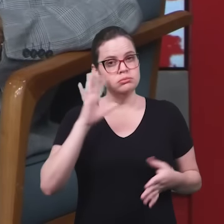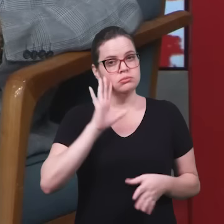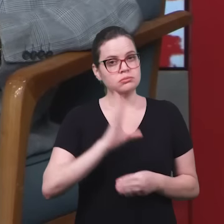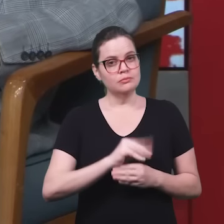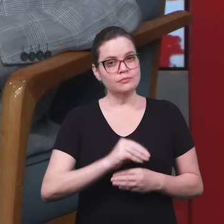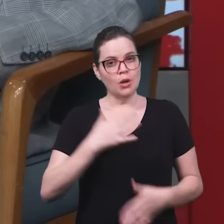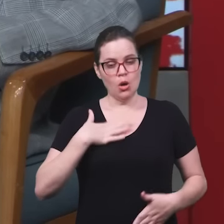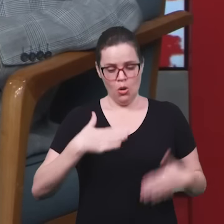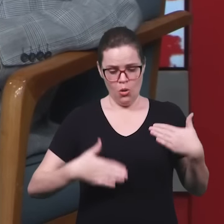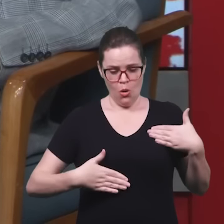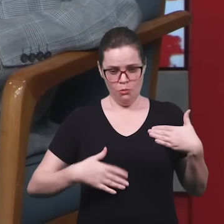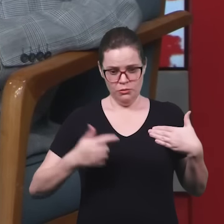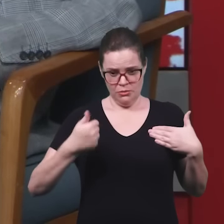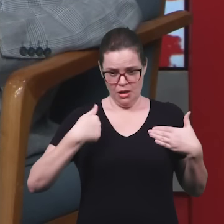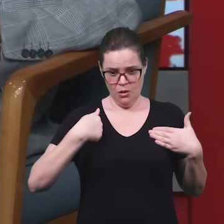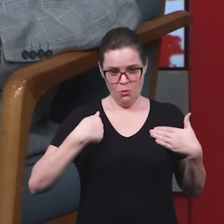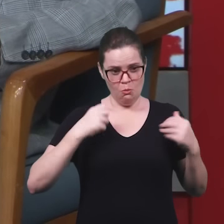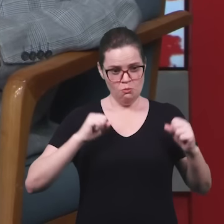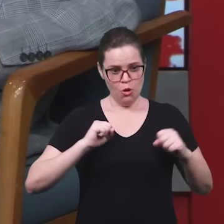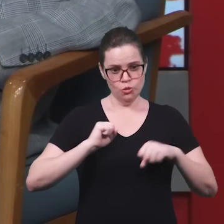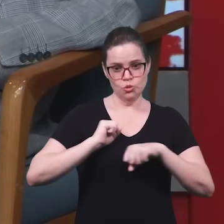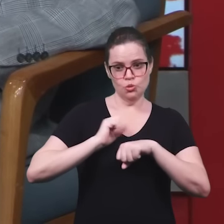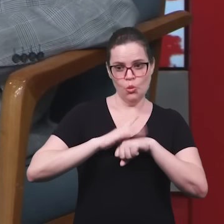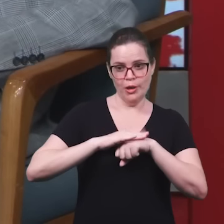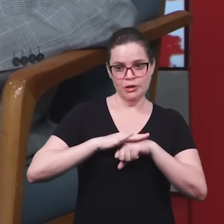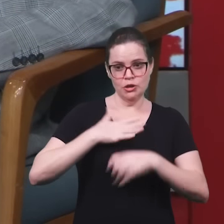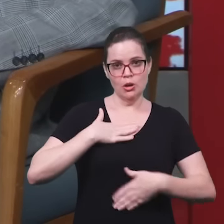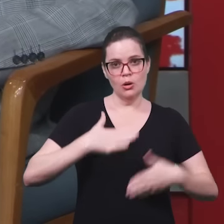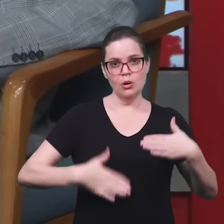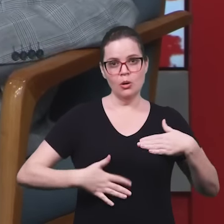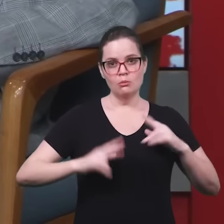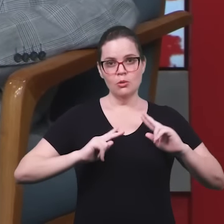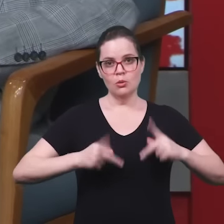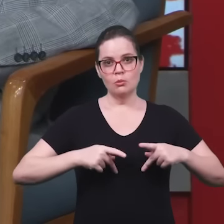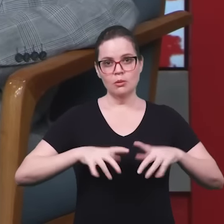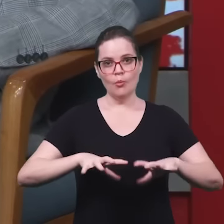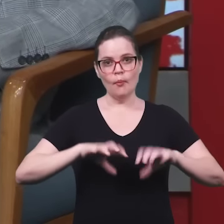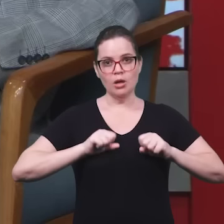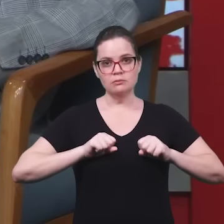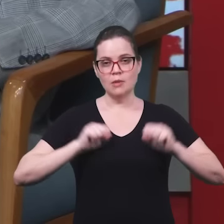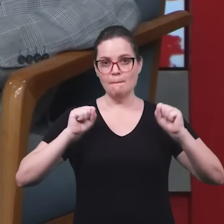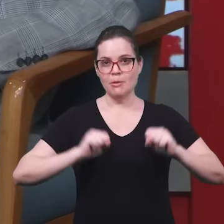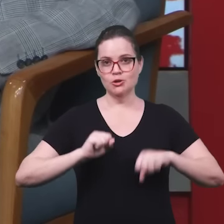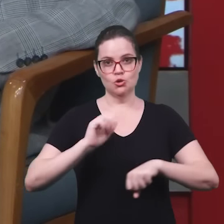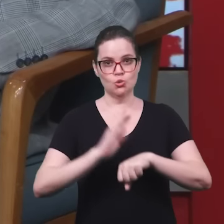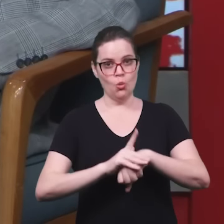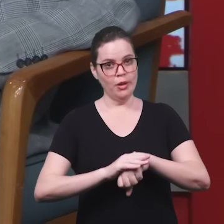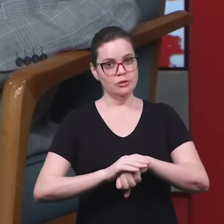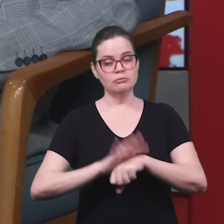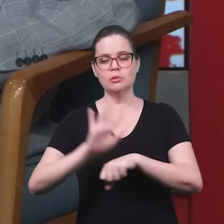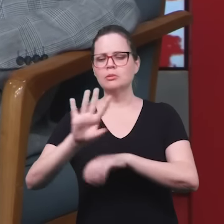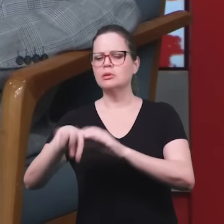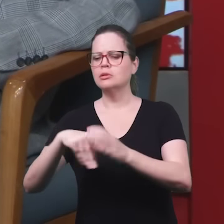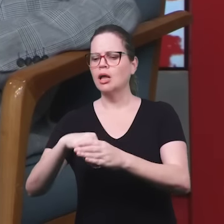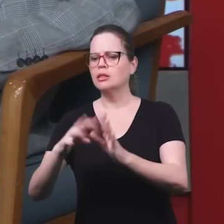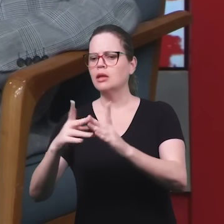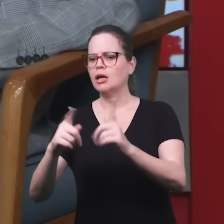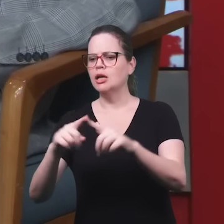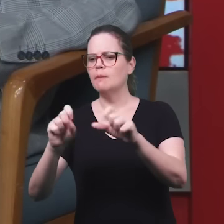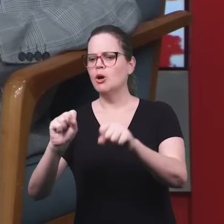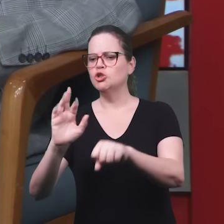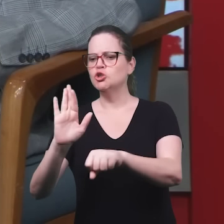corpo pode adoecer. E é isso que nós estamos tratando nesses últimos